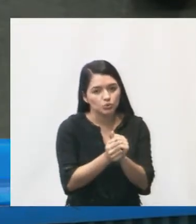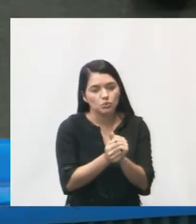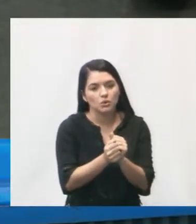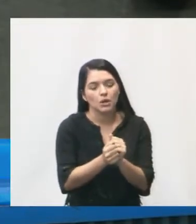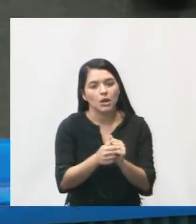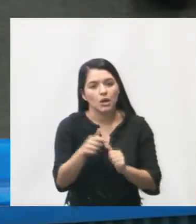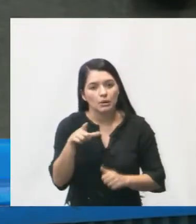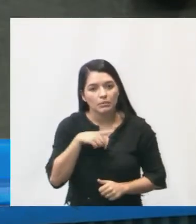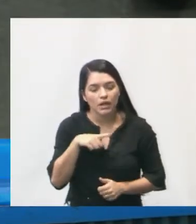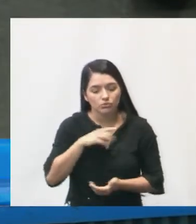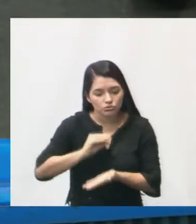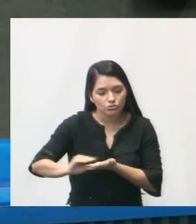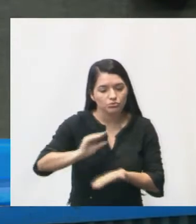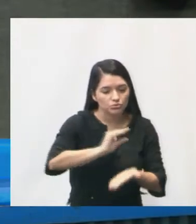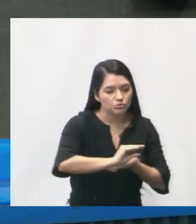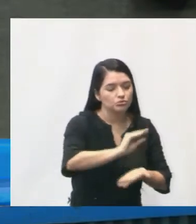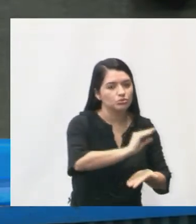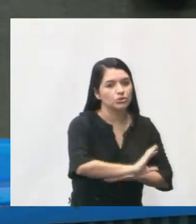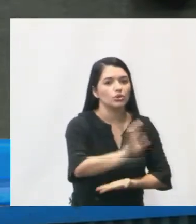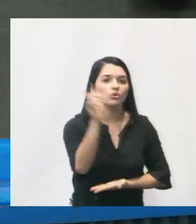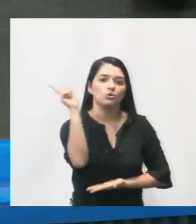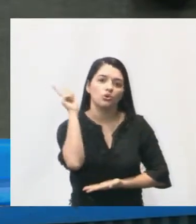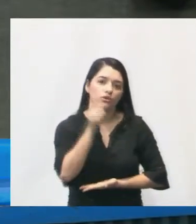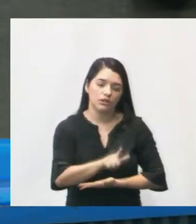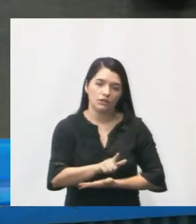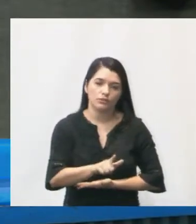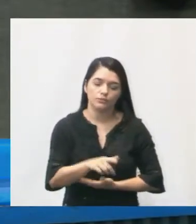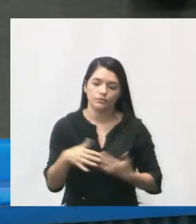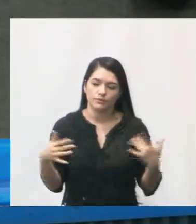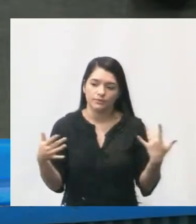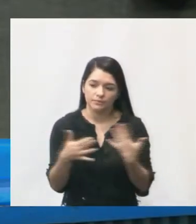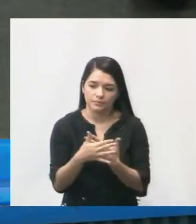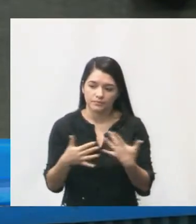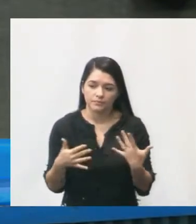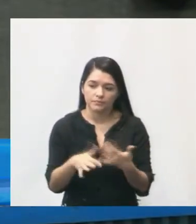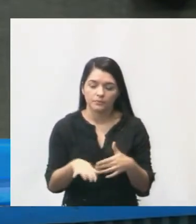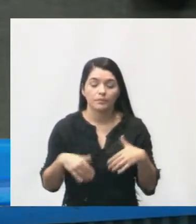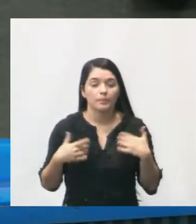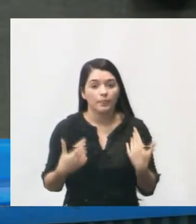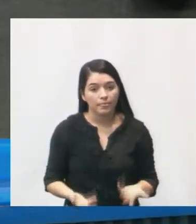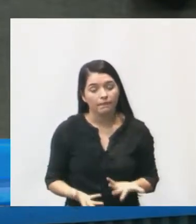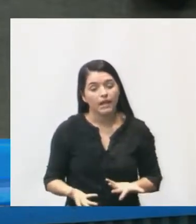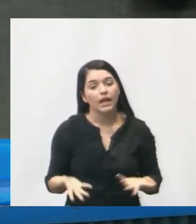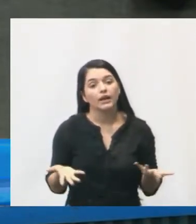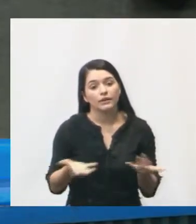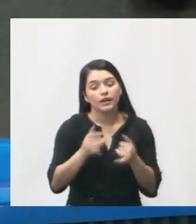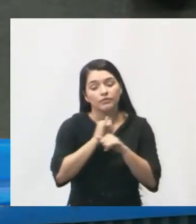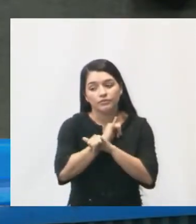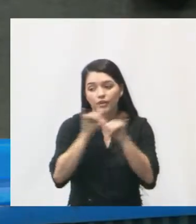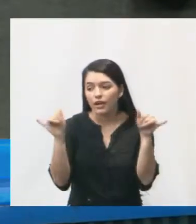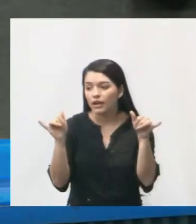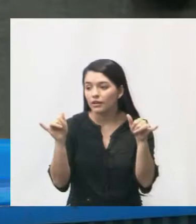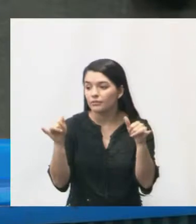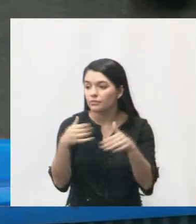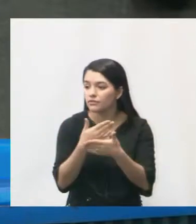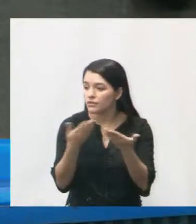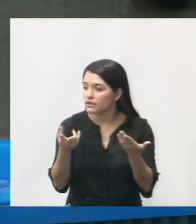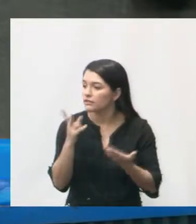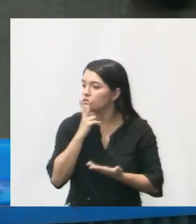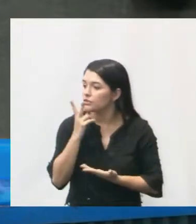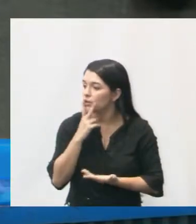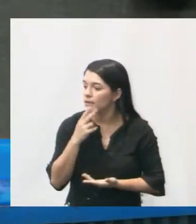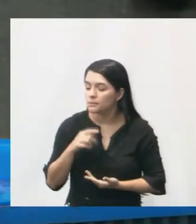este investimento chegasse à nossa cidade. E aí, eu quero dizer para você, Cidade Vitória, em